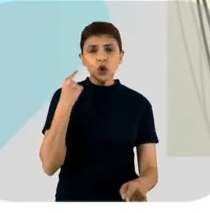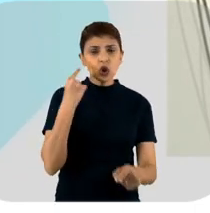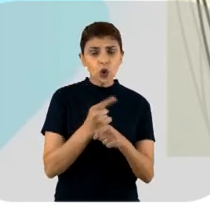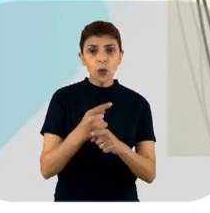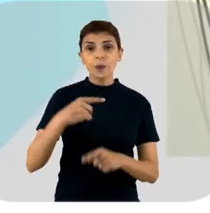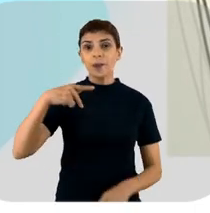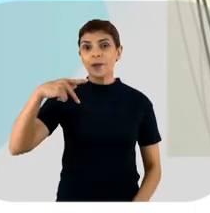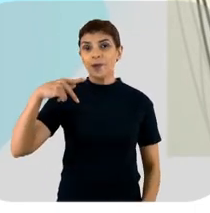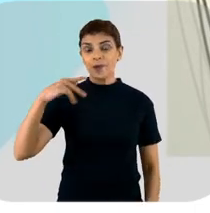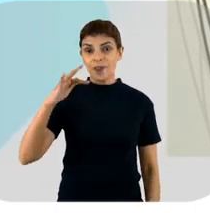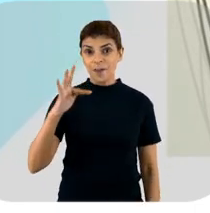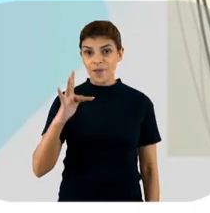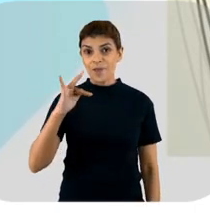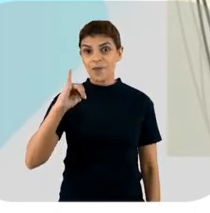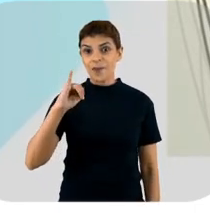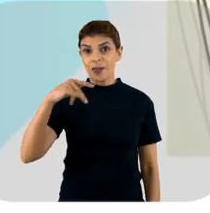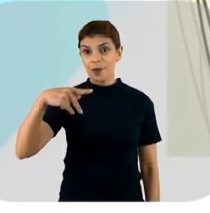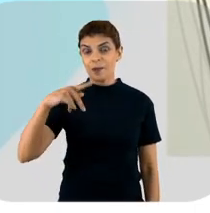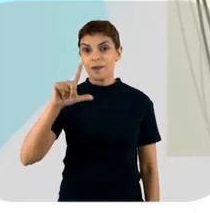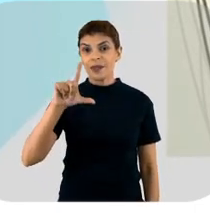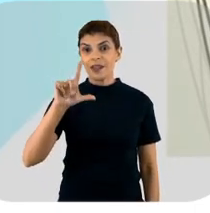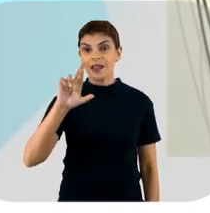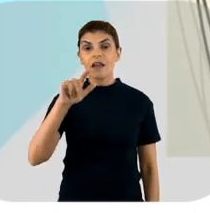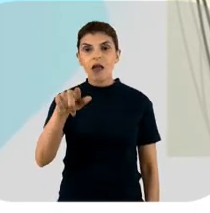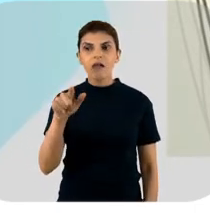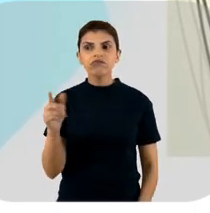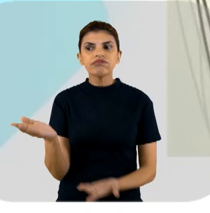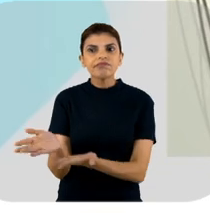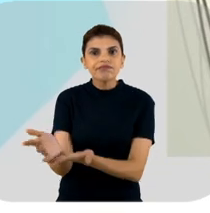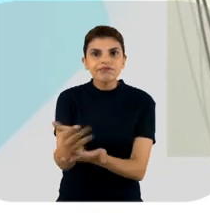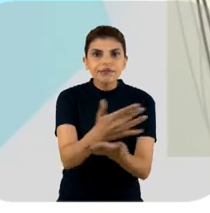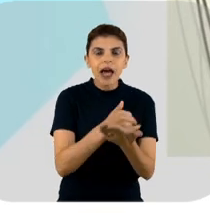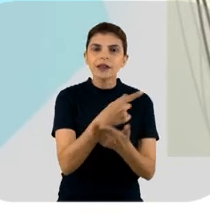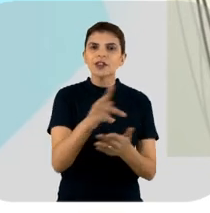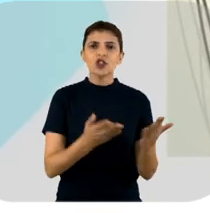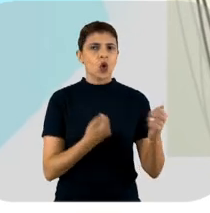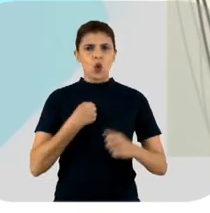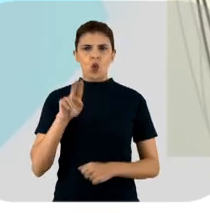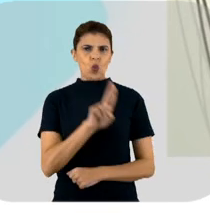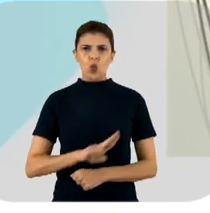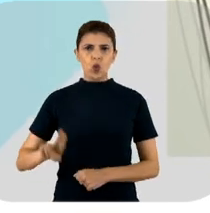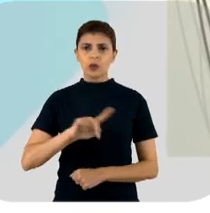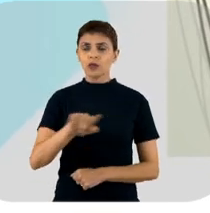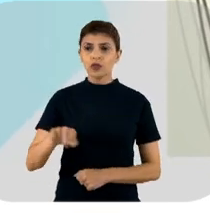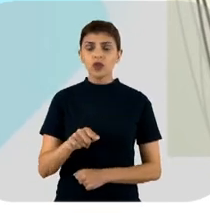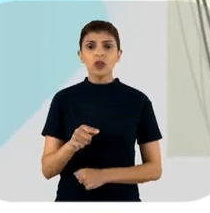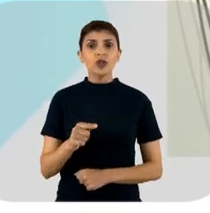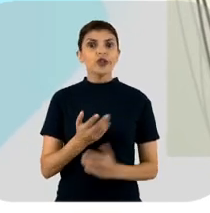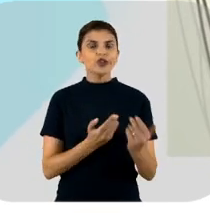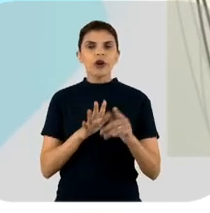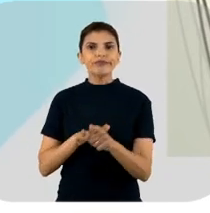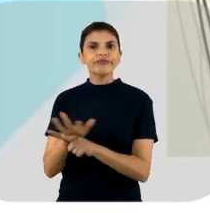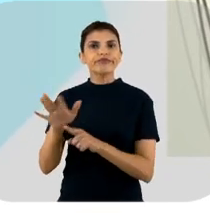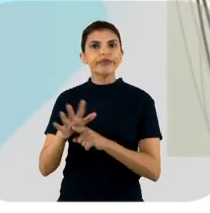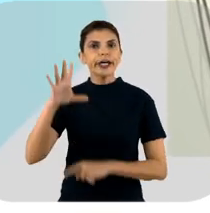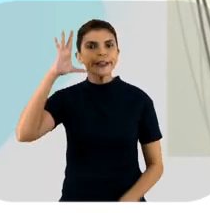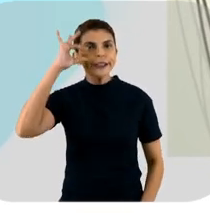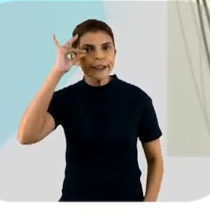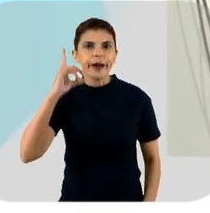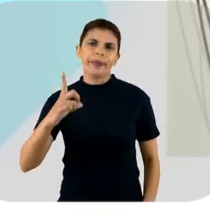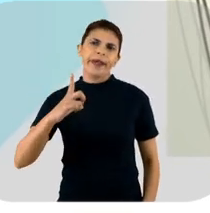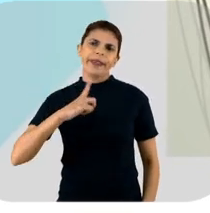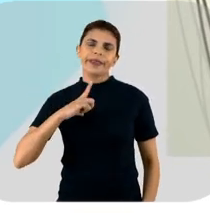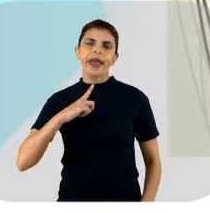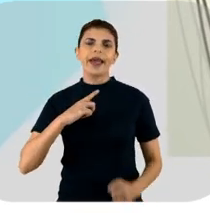eu descobri o potencial do Flipgrid, na verdade, ouvindo os jovens, porque eu não usava. Mas os jovens estão no Instagram, e você vê